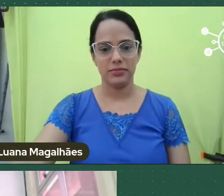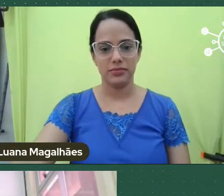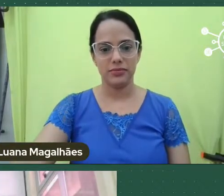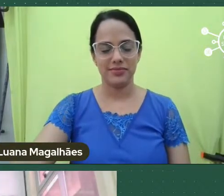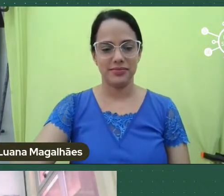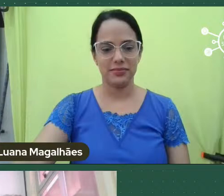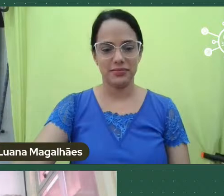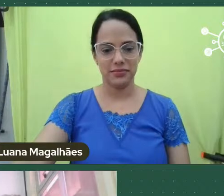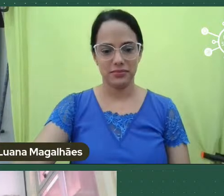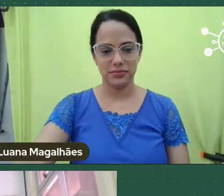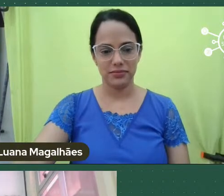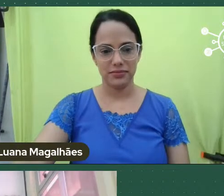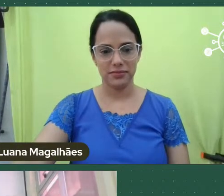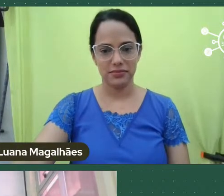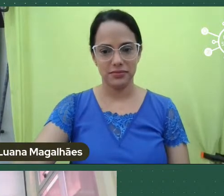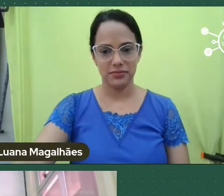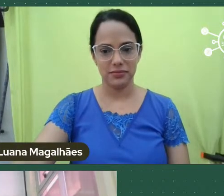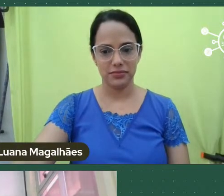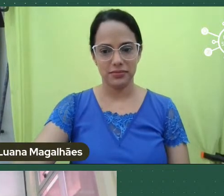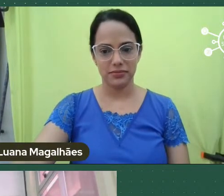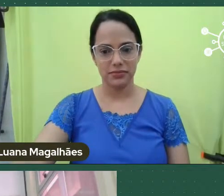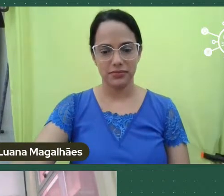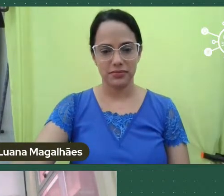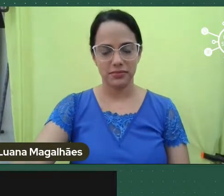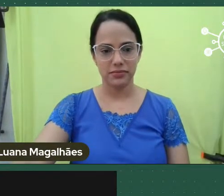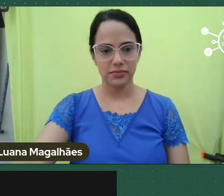Ai, ai.